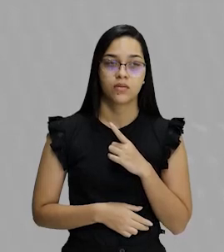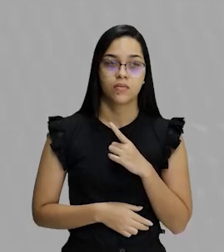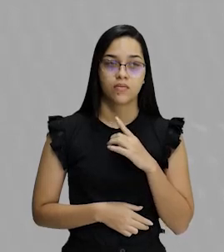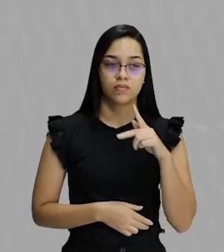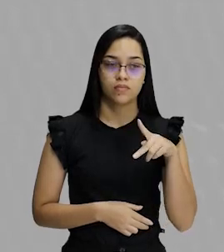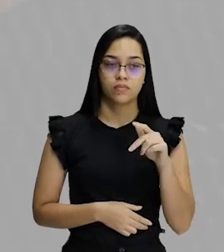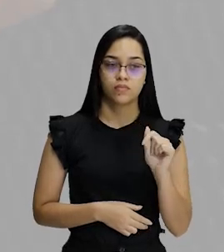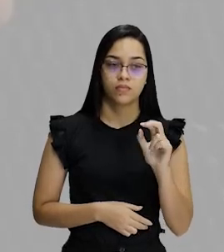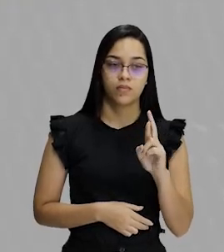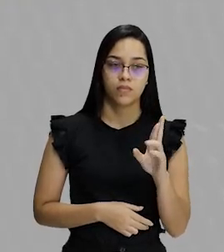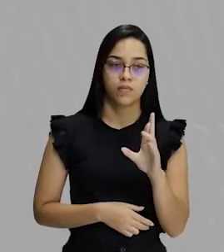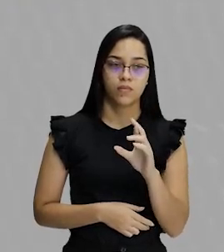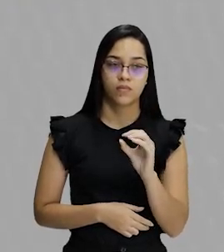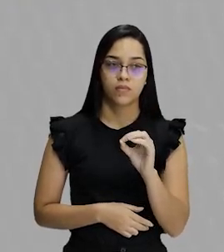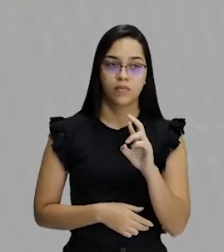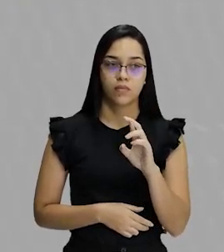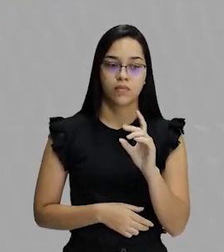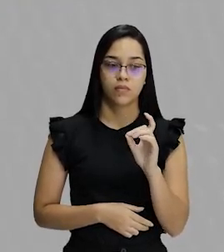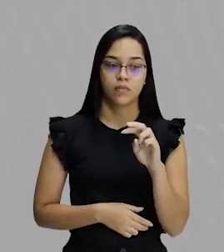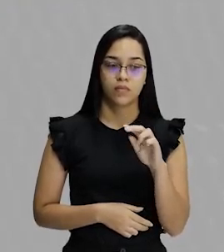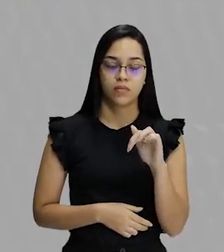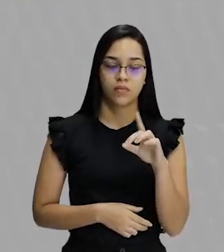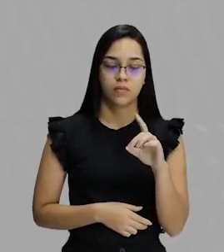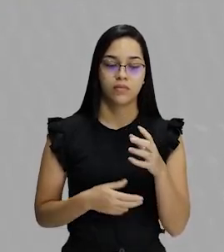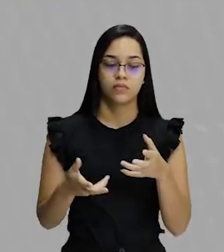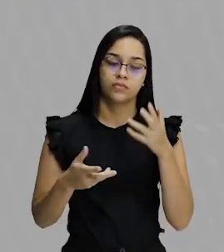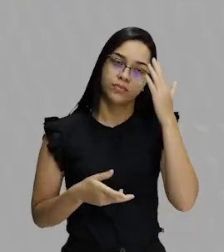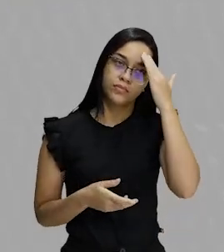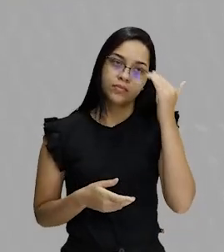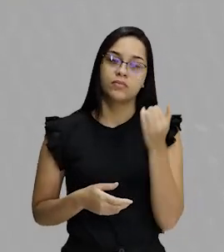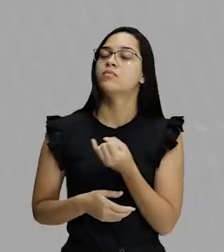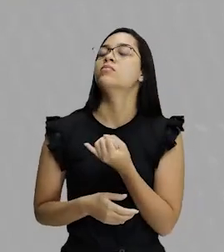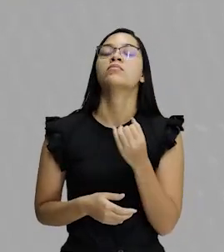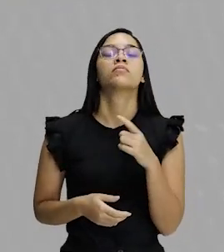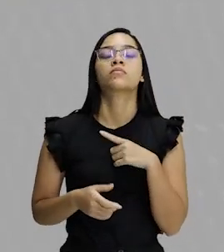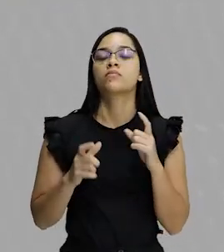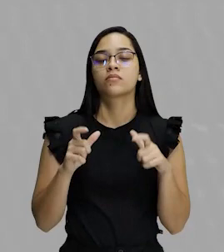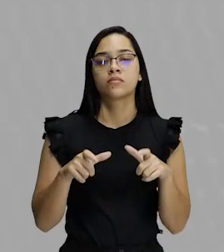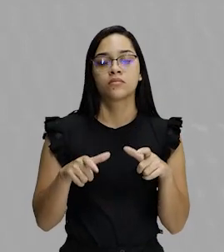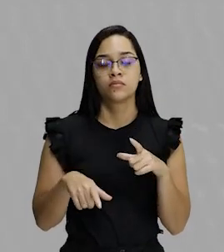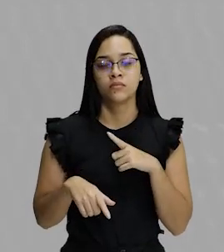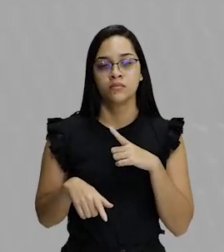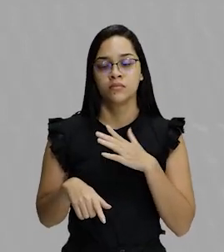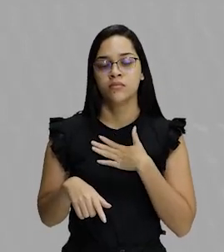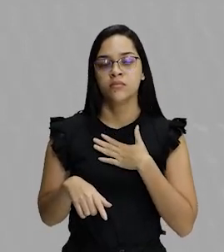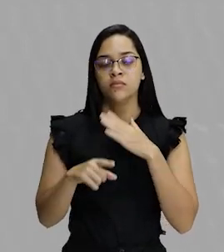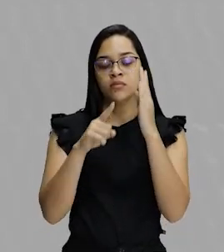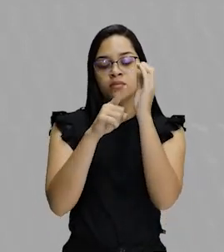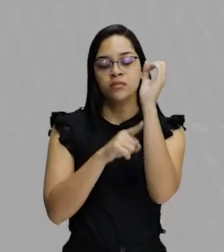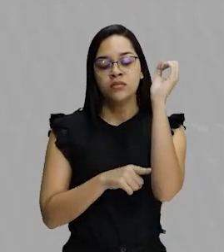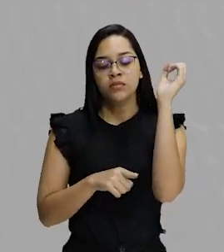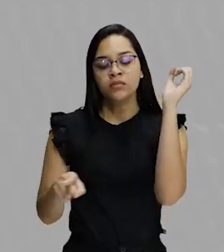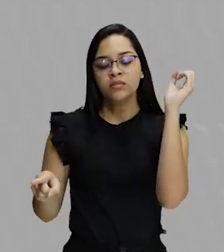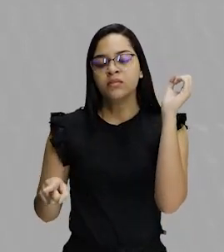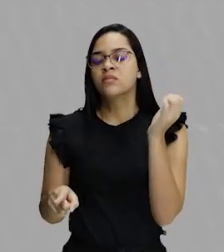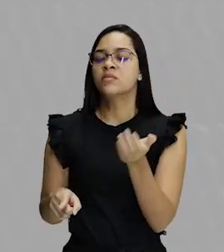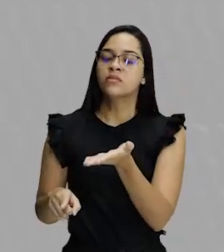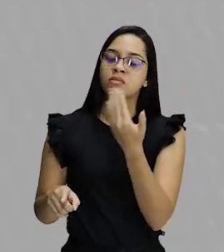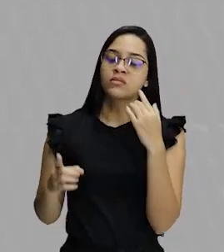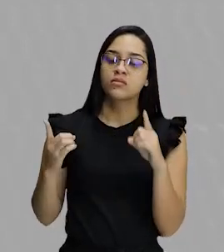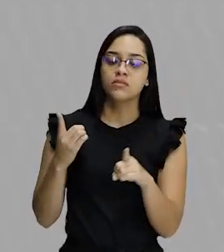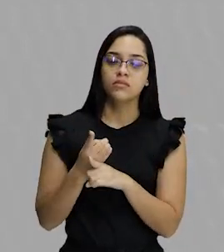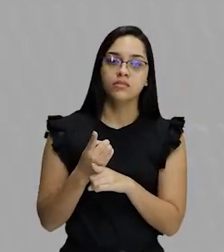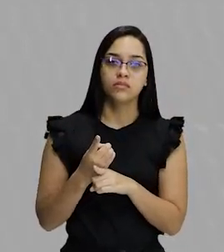par ordenado. Eu quero saber onde esse par ordenado aqui ele está localizado no meu plano cartesiano. Então vamos localizar